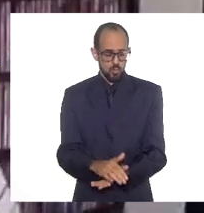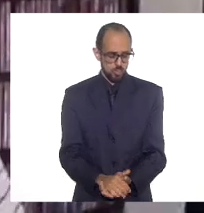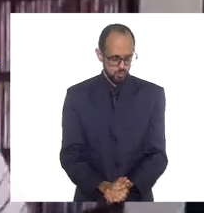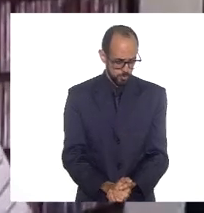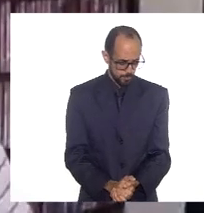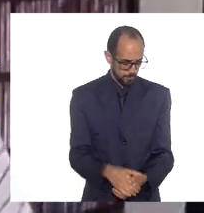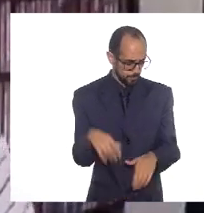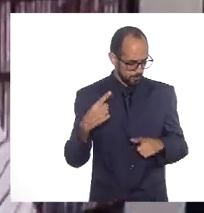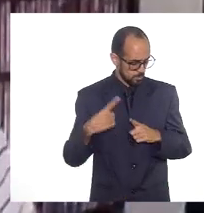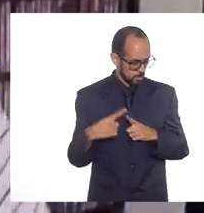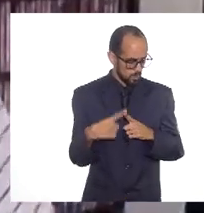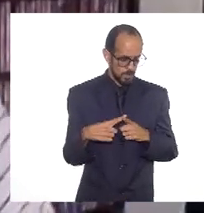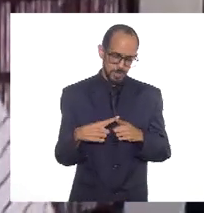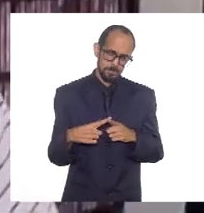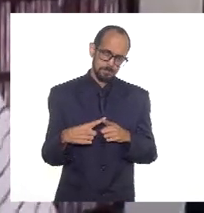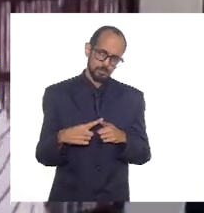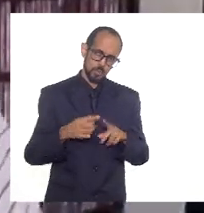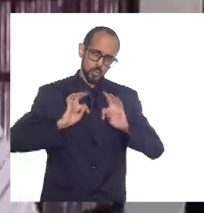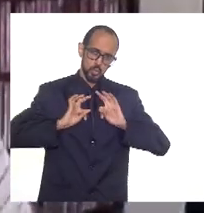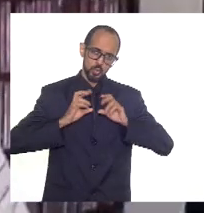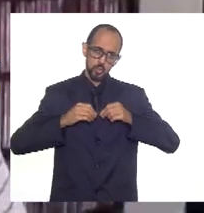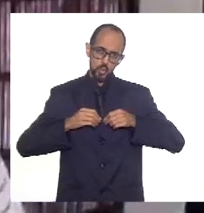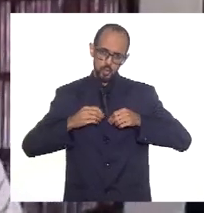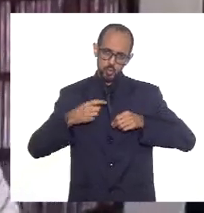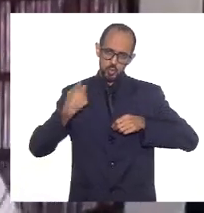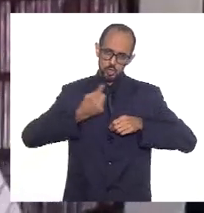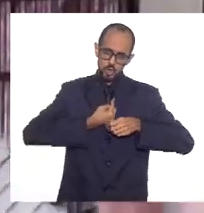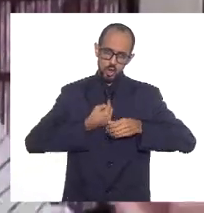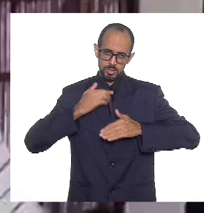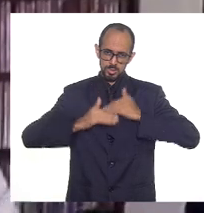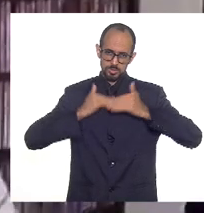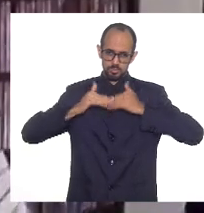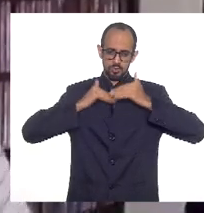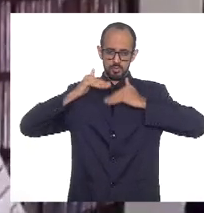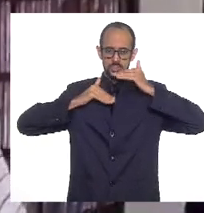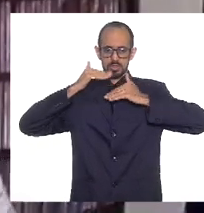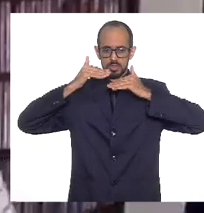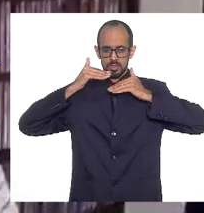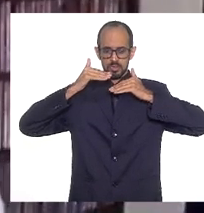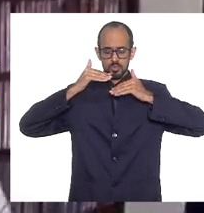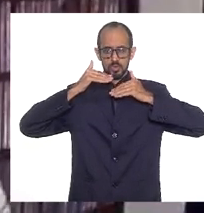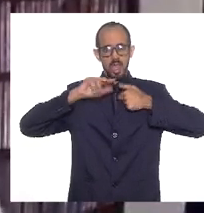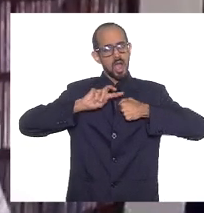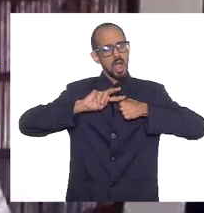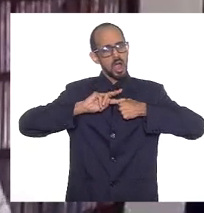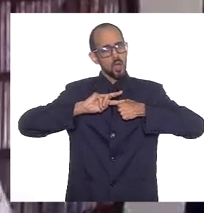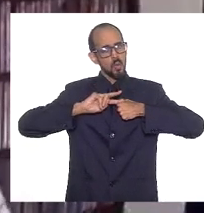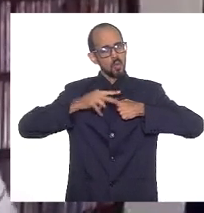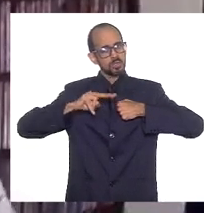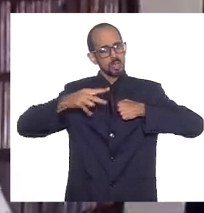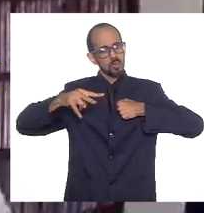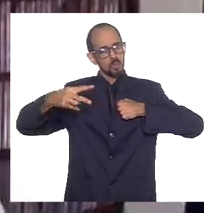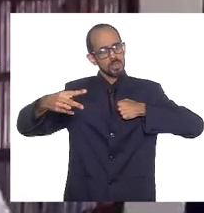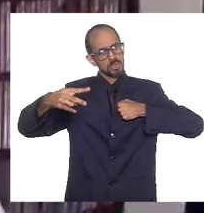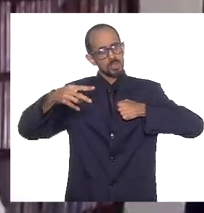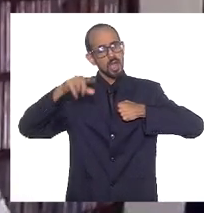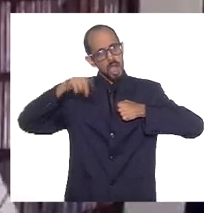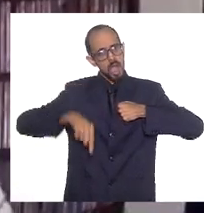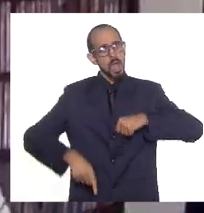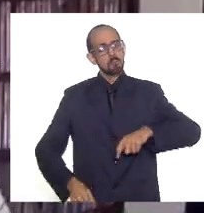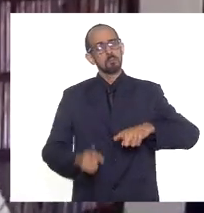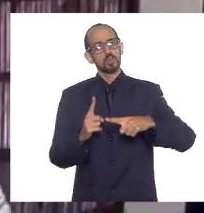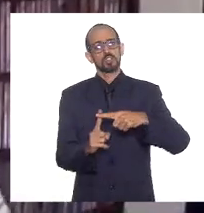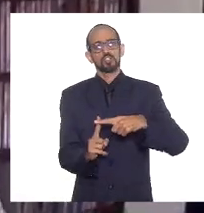Porque tudo que a gente tem avançado e o resultado não tem sido altamente